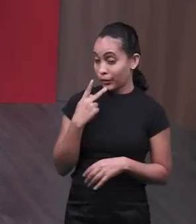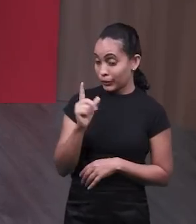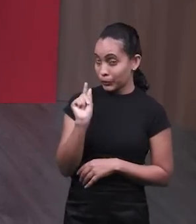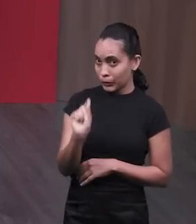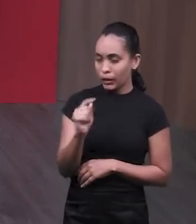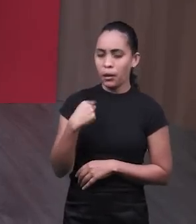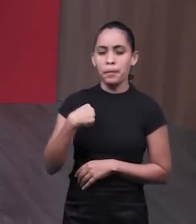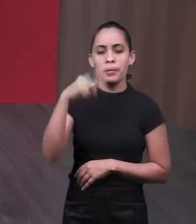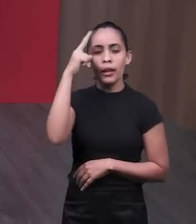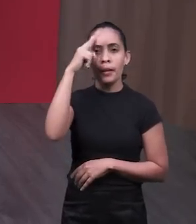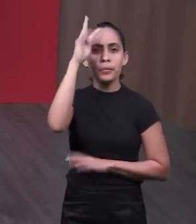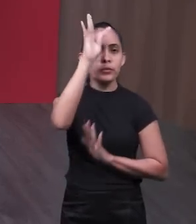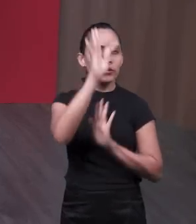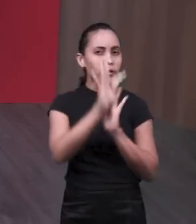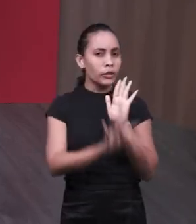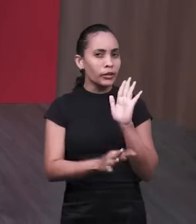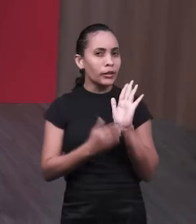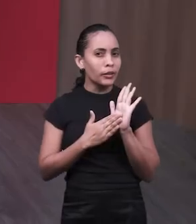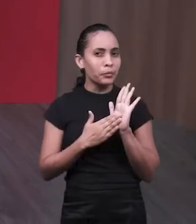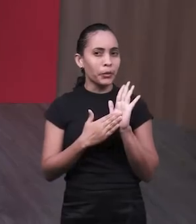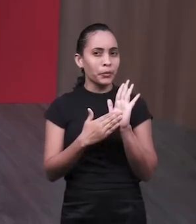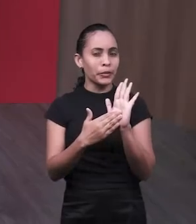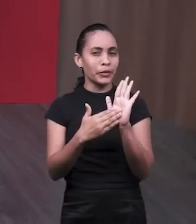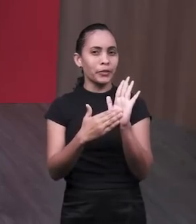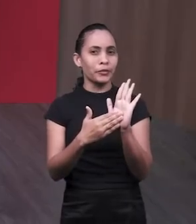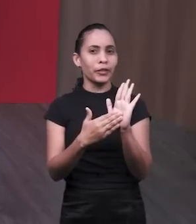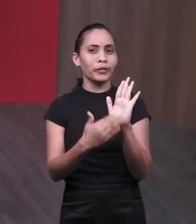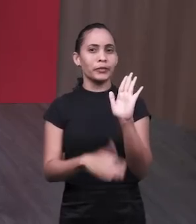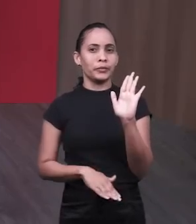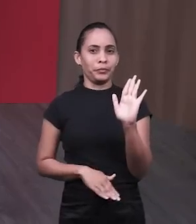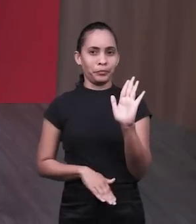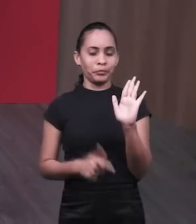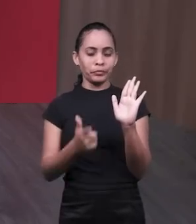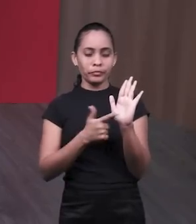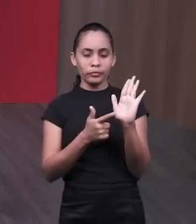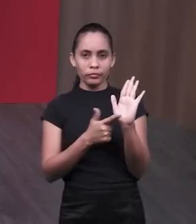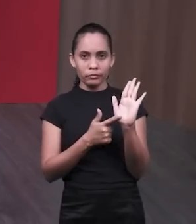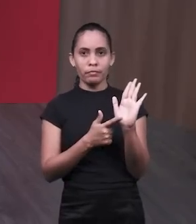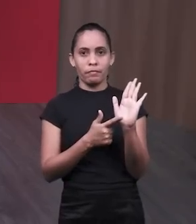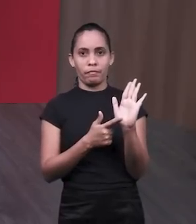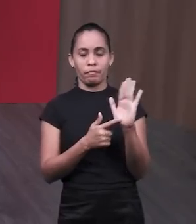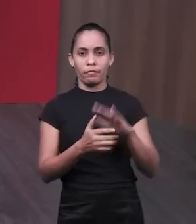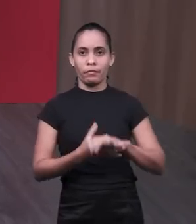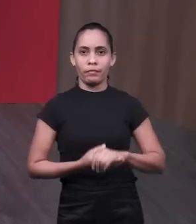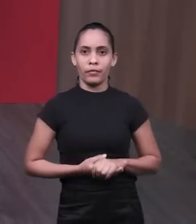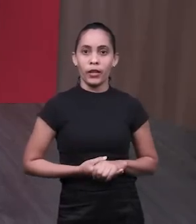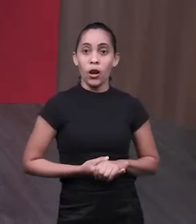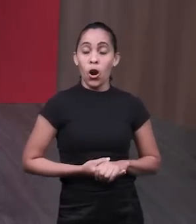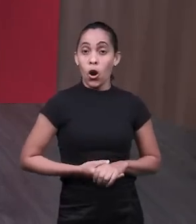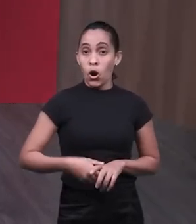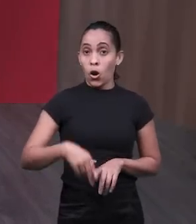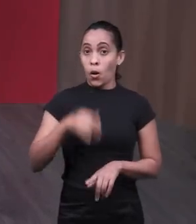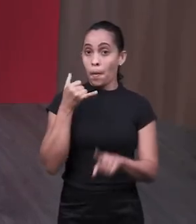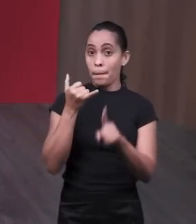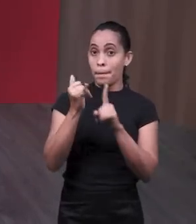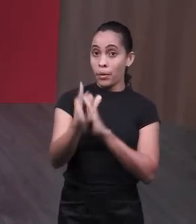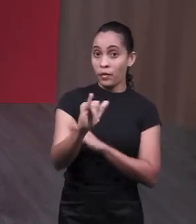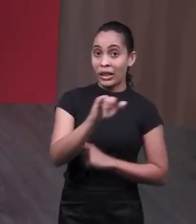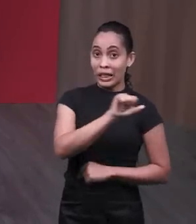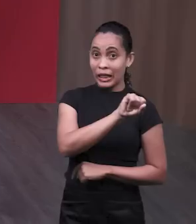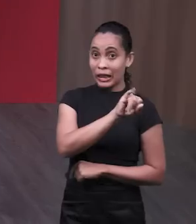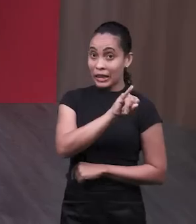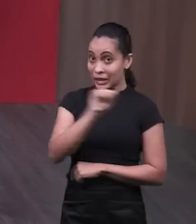eu me lembro de um texto, quando o Senhor falou com o profeta Isaías, que era um homem de Deus, né? O profeta Isaías, sem